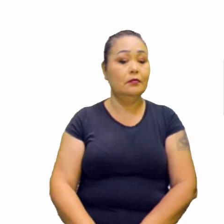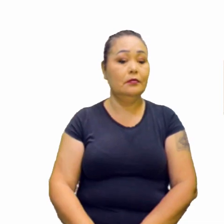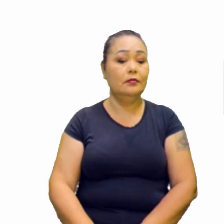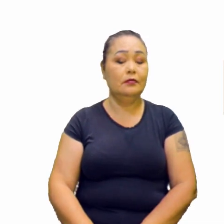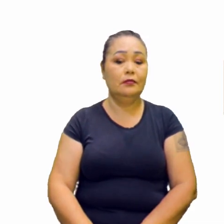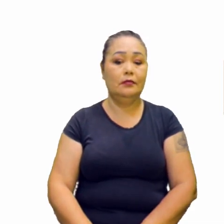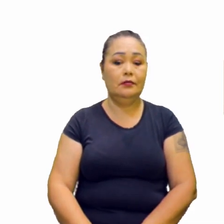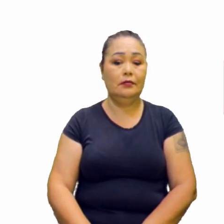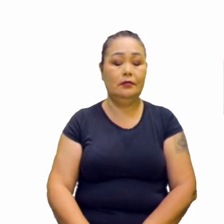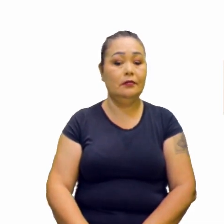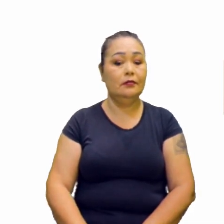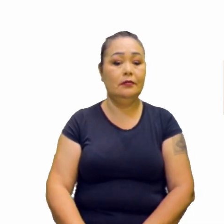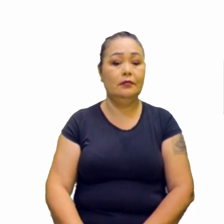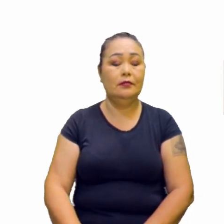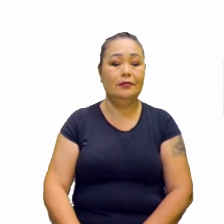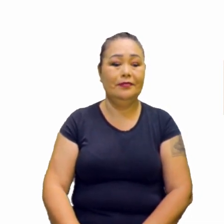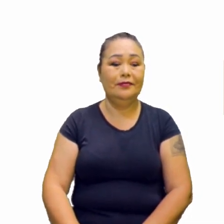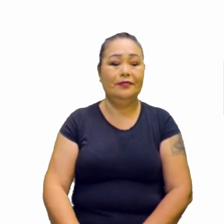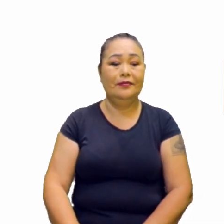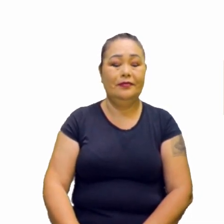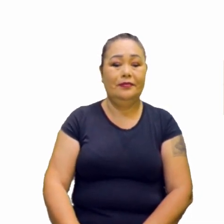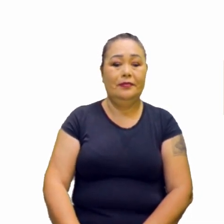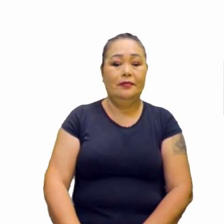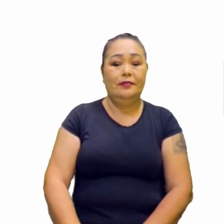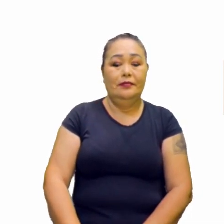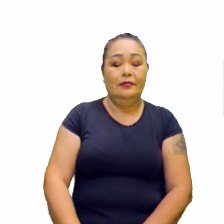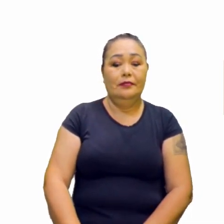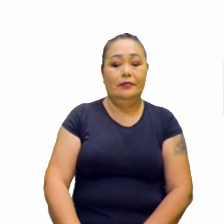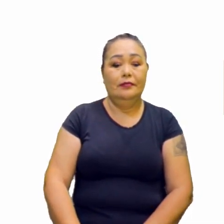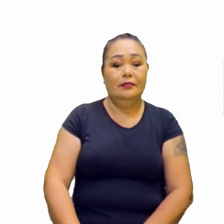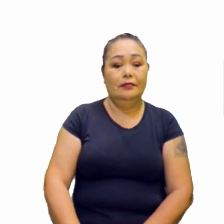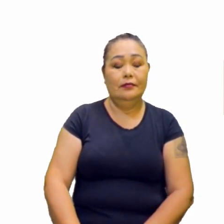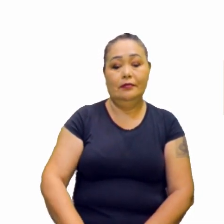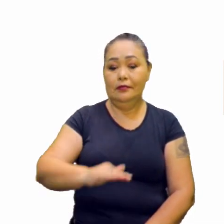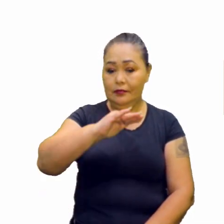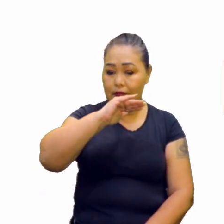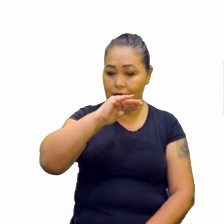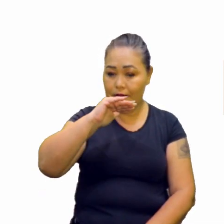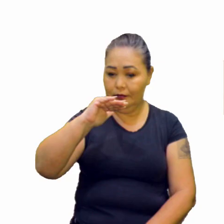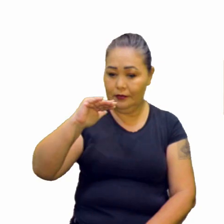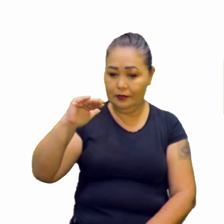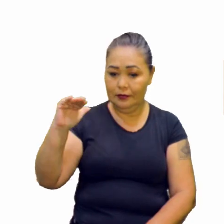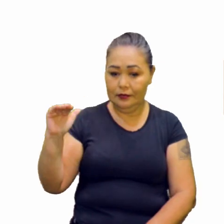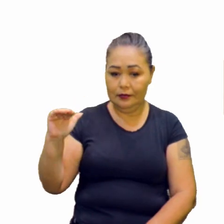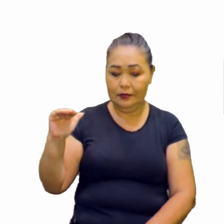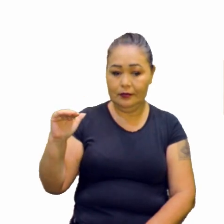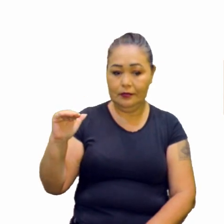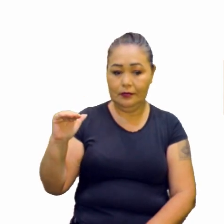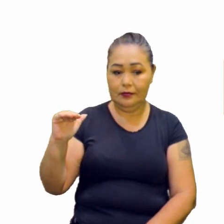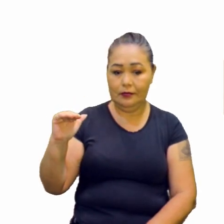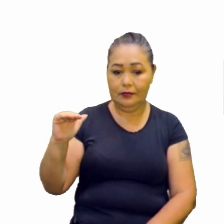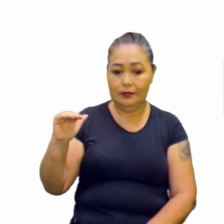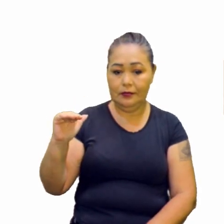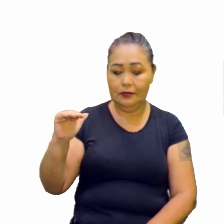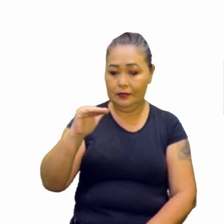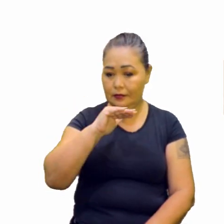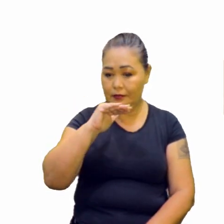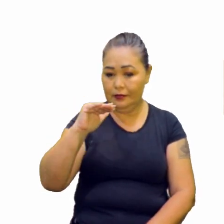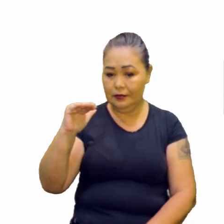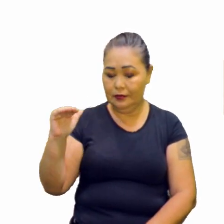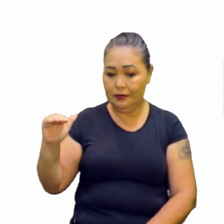paga tudo. Preto. Ó, isso aqui é uma estratificação da parte